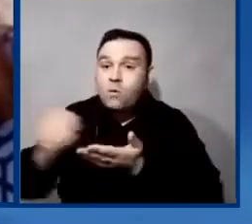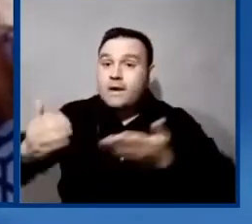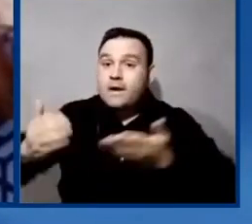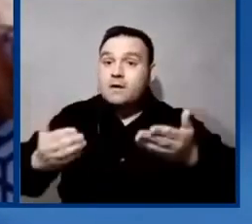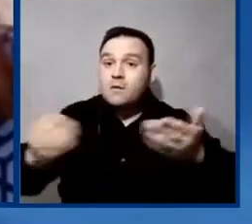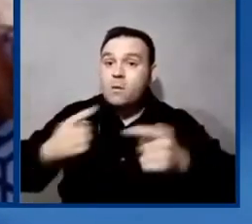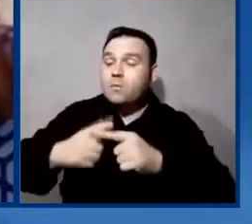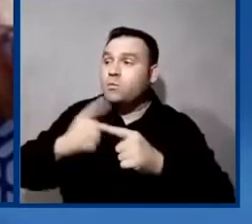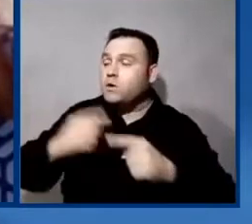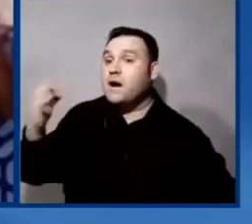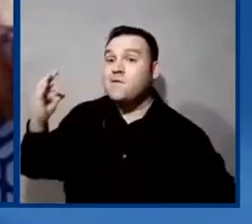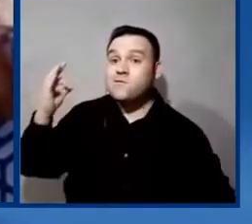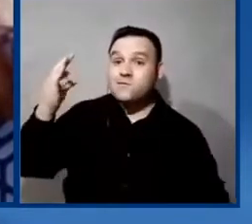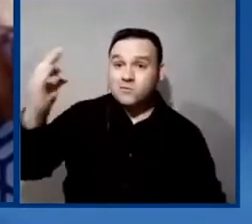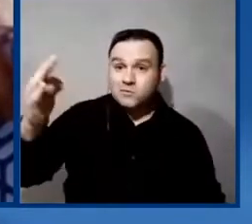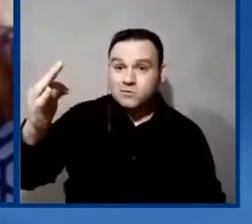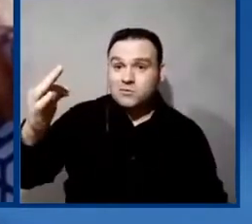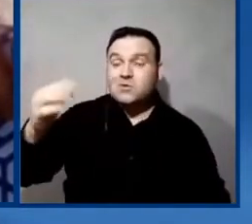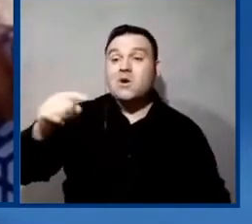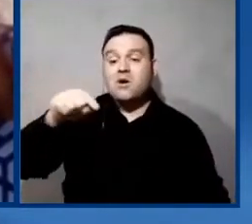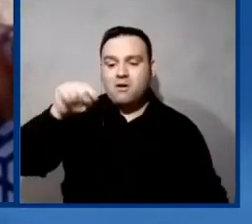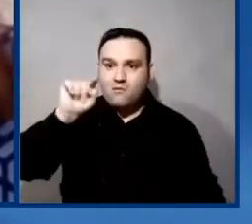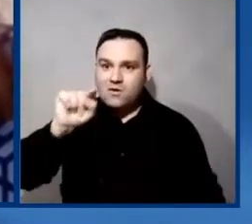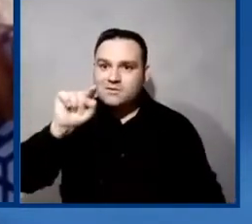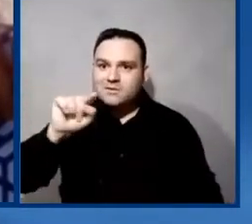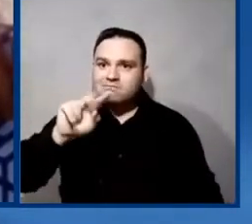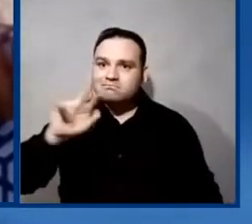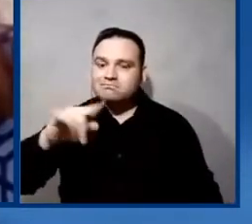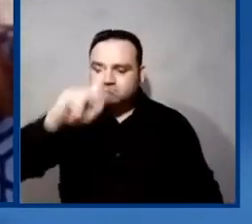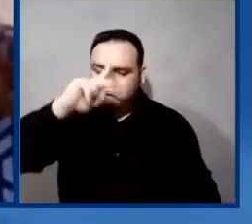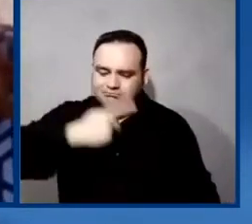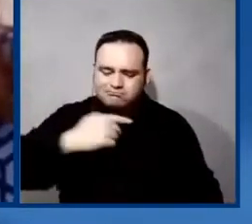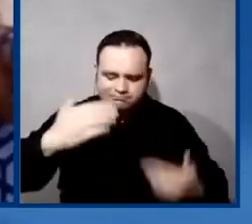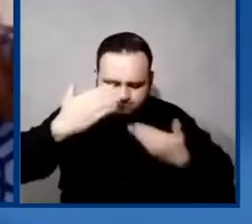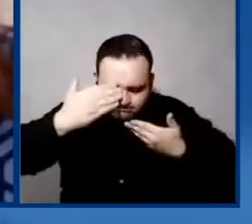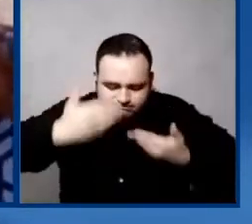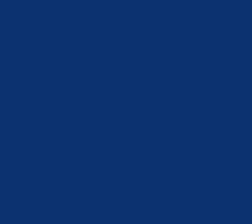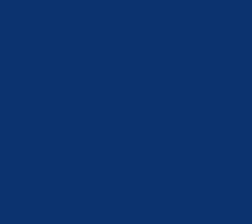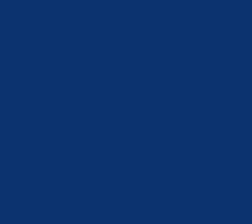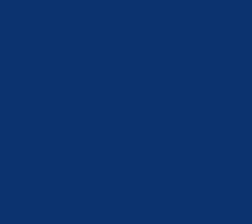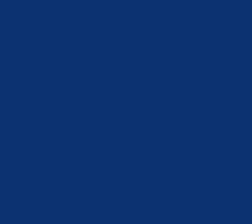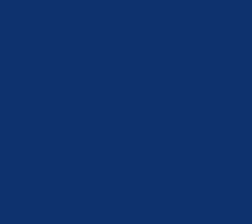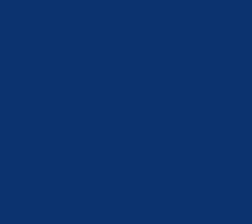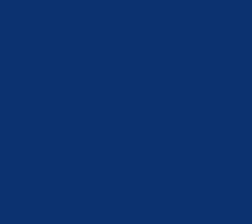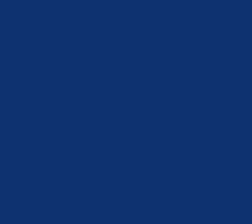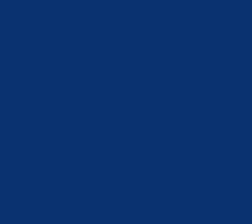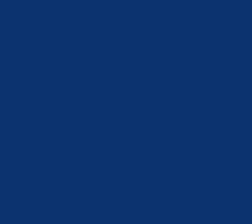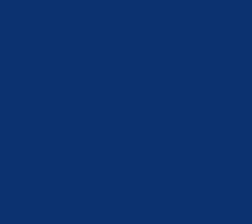frente você vai agradecer a ti mesmo que começou anteriormente aí.